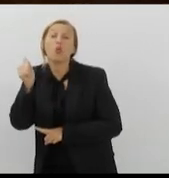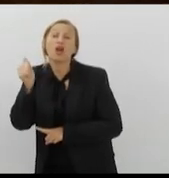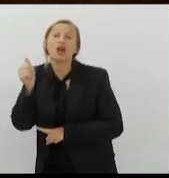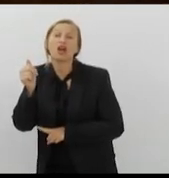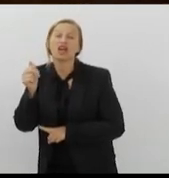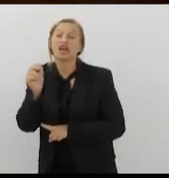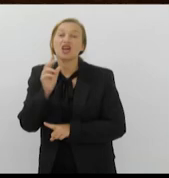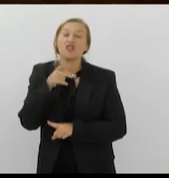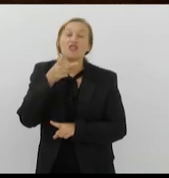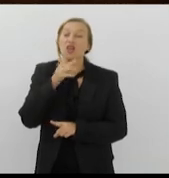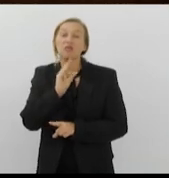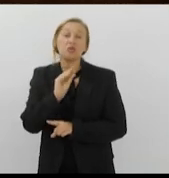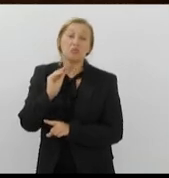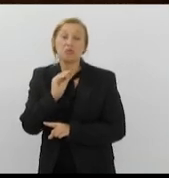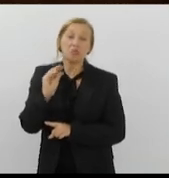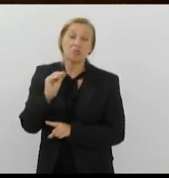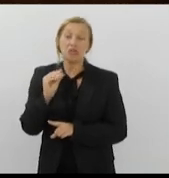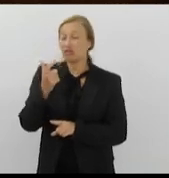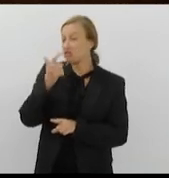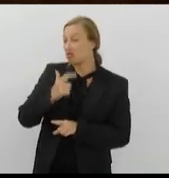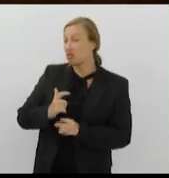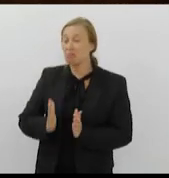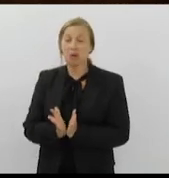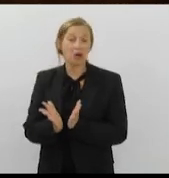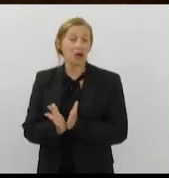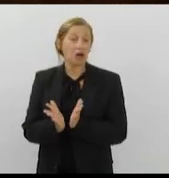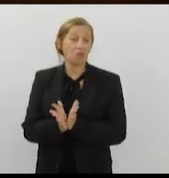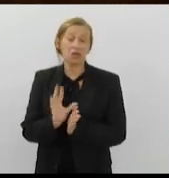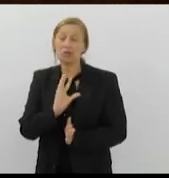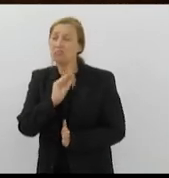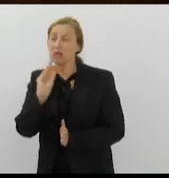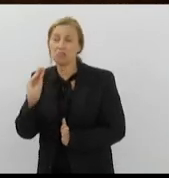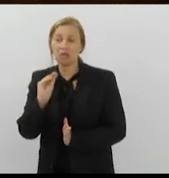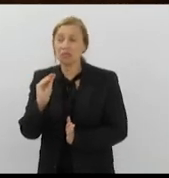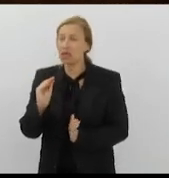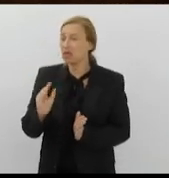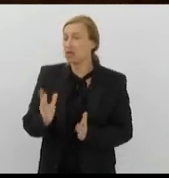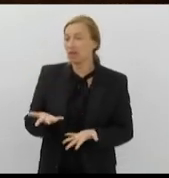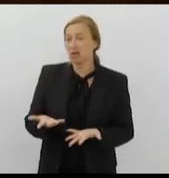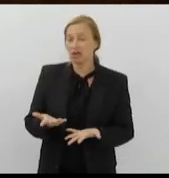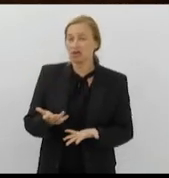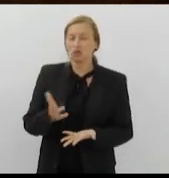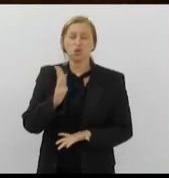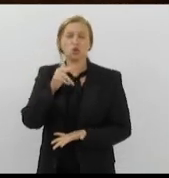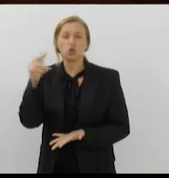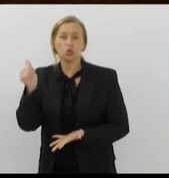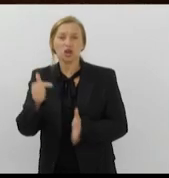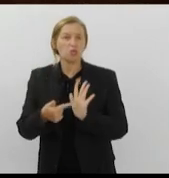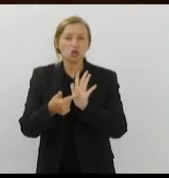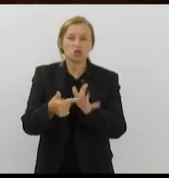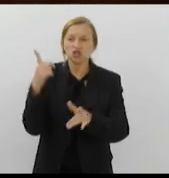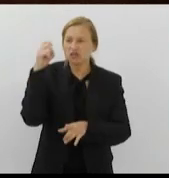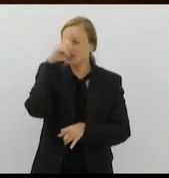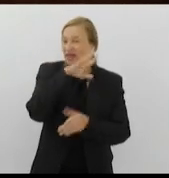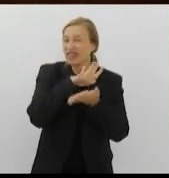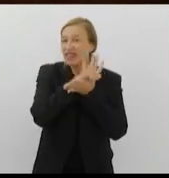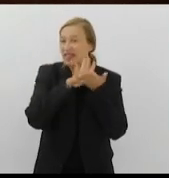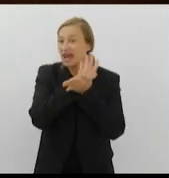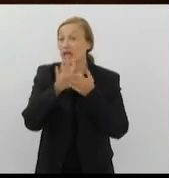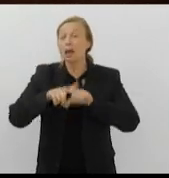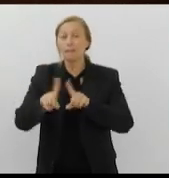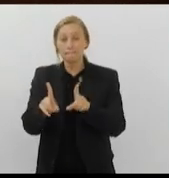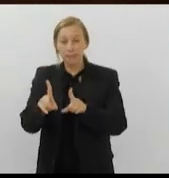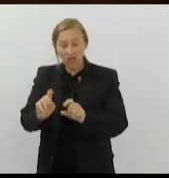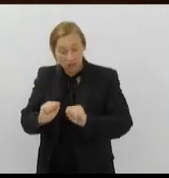pautas mimizentas. Nunca se impôs dificuldade aonde não tinha. Mas procurou